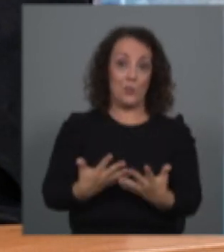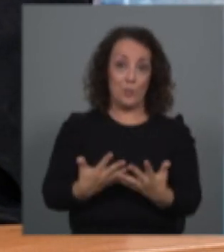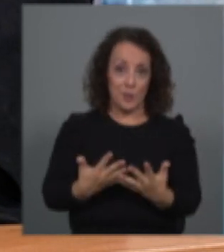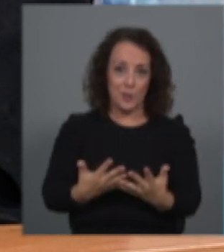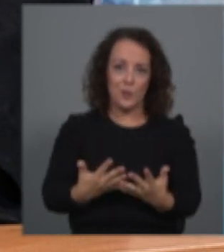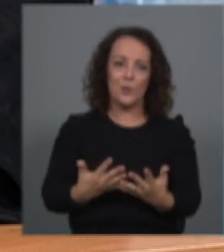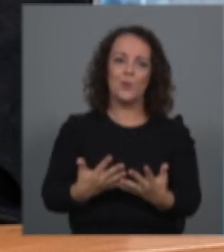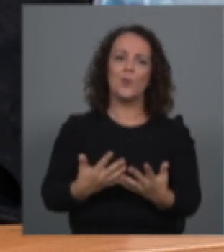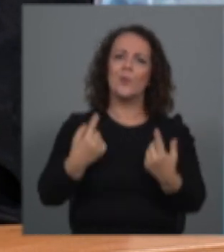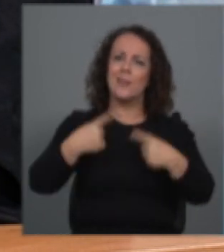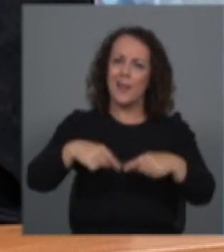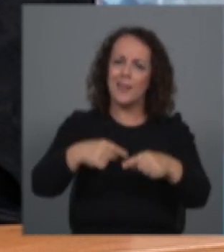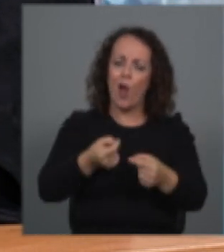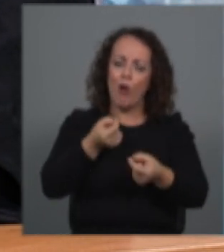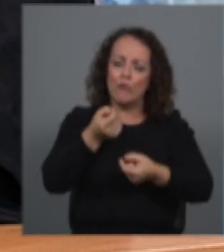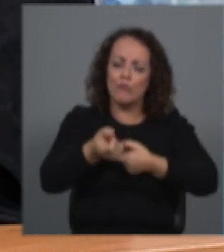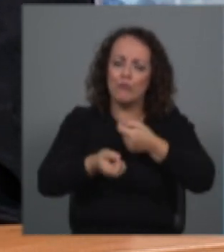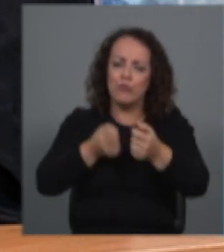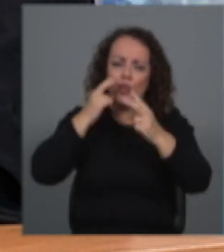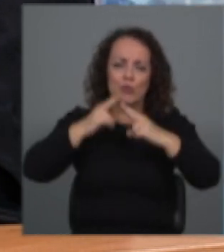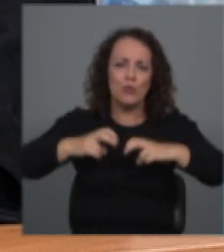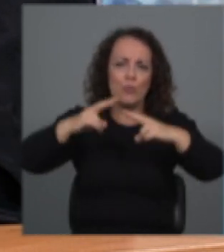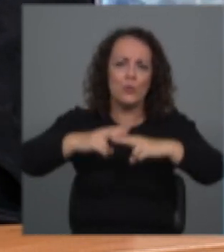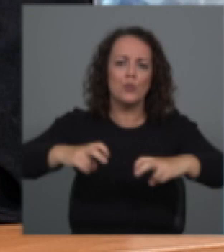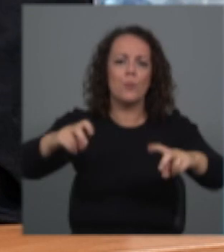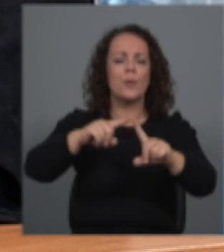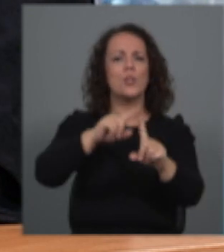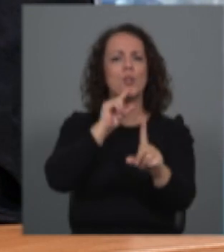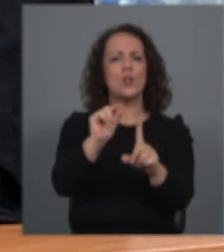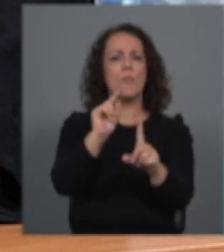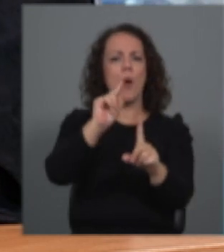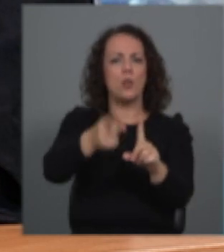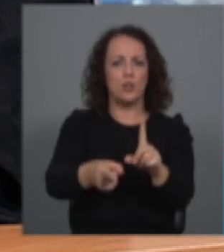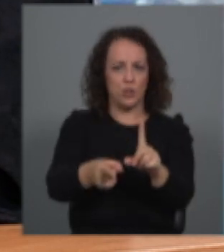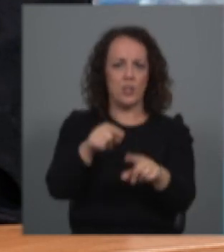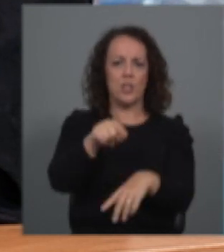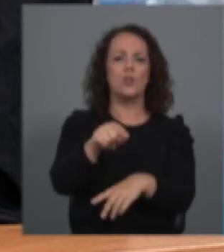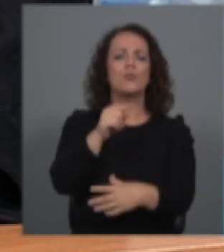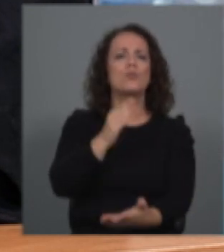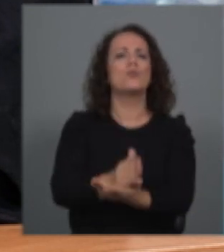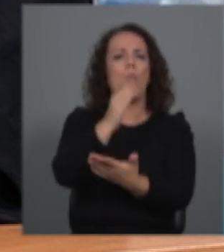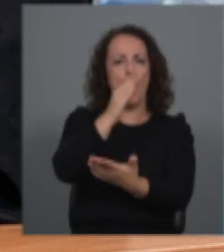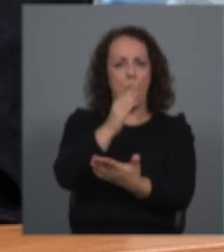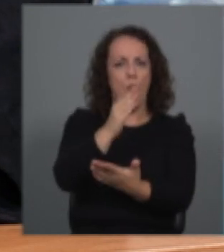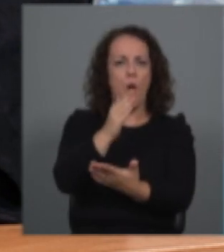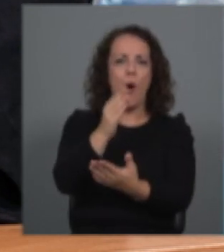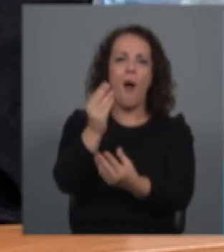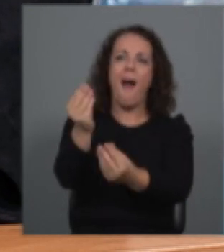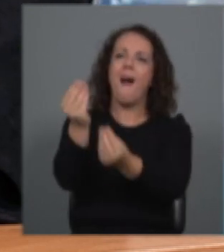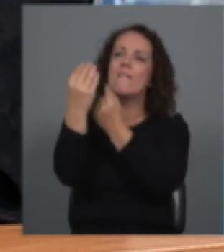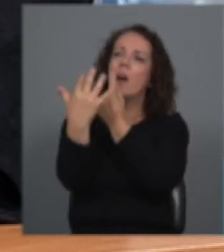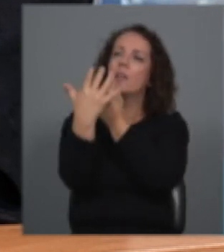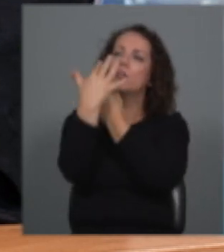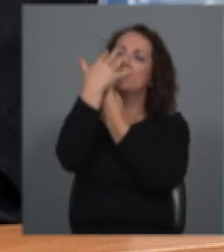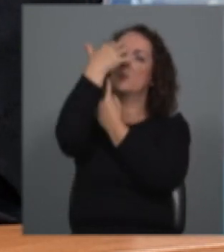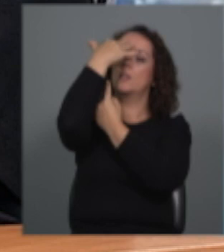vamos descobrindo o que significou a escolha do nome, que não foi apenas inspirar-se a São Francisco,